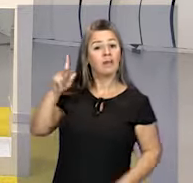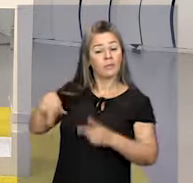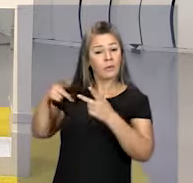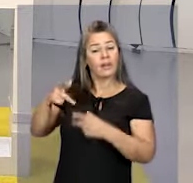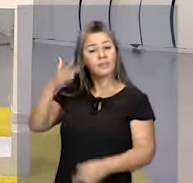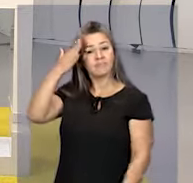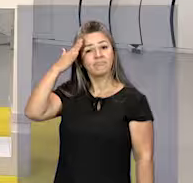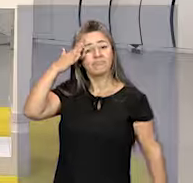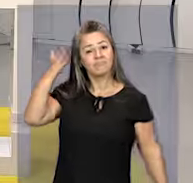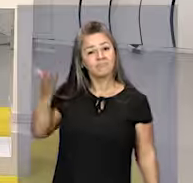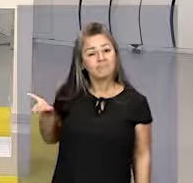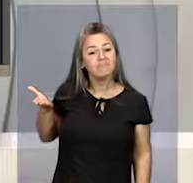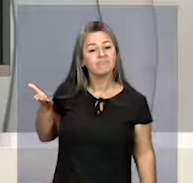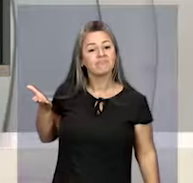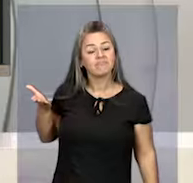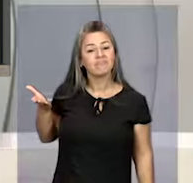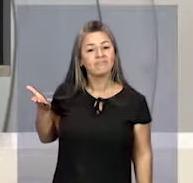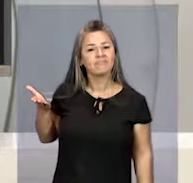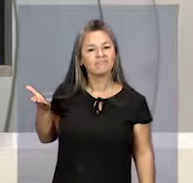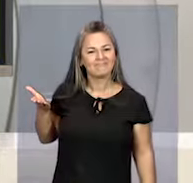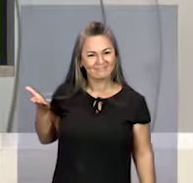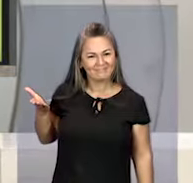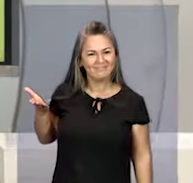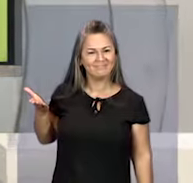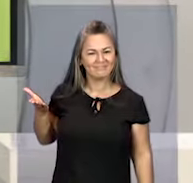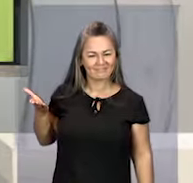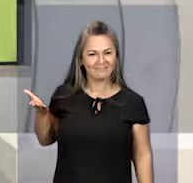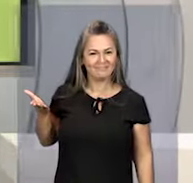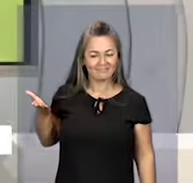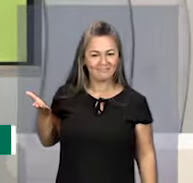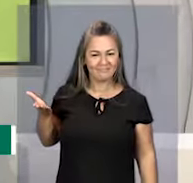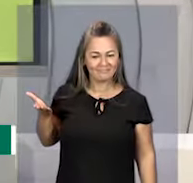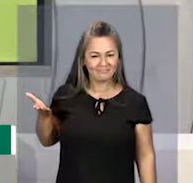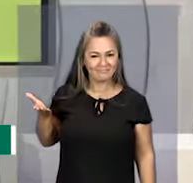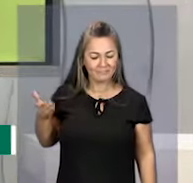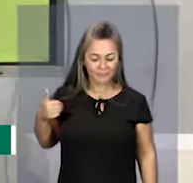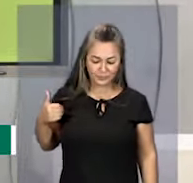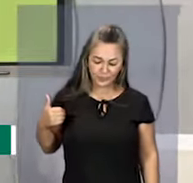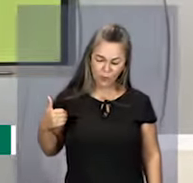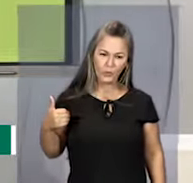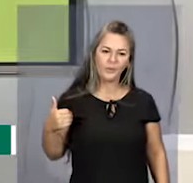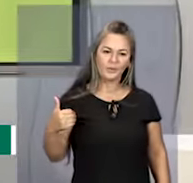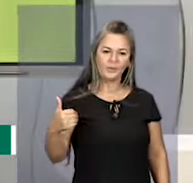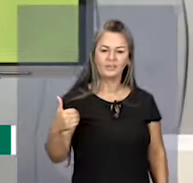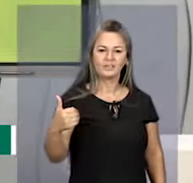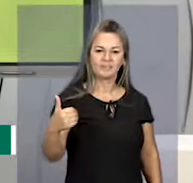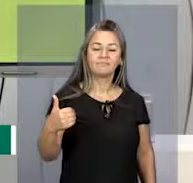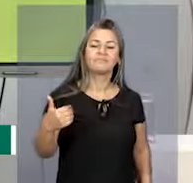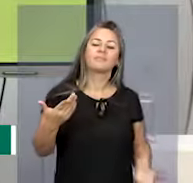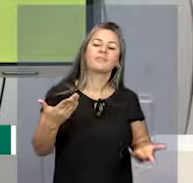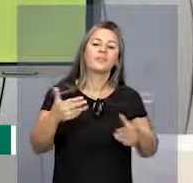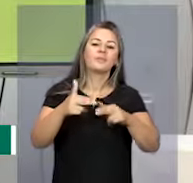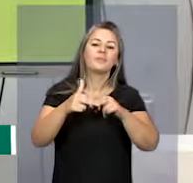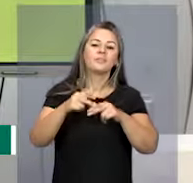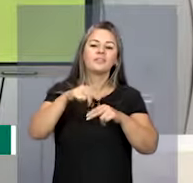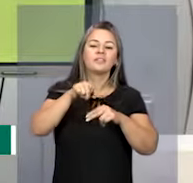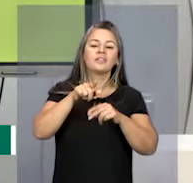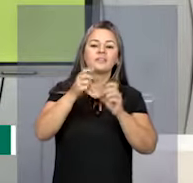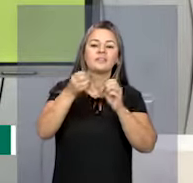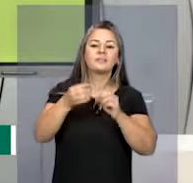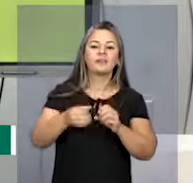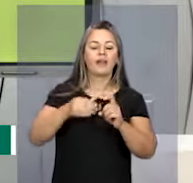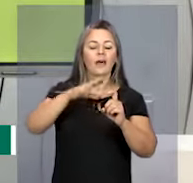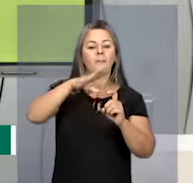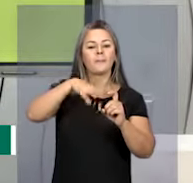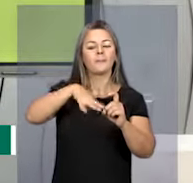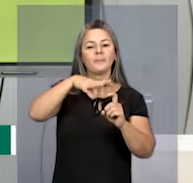pensar num movimento da Terra. E aí, quando nós falamos nos mitos, nós falamos nesse tipo